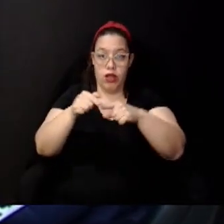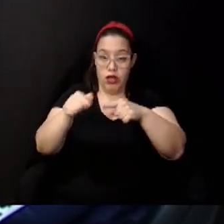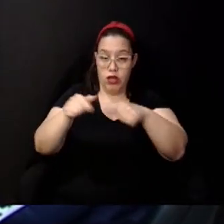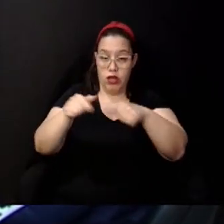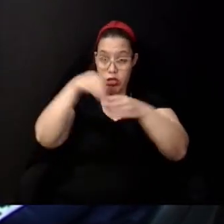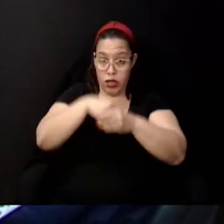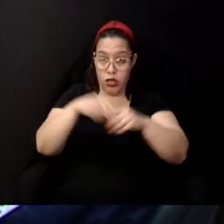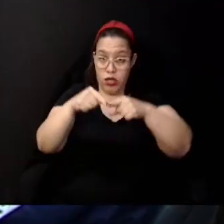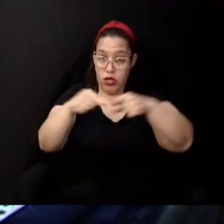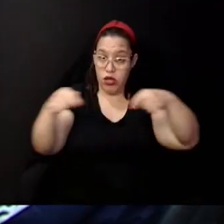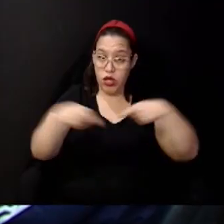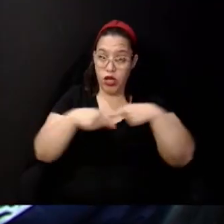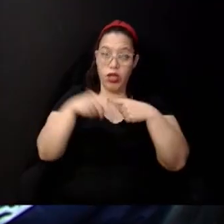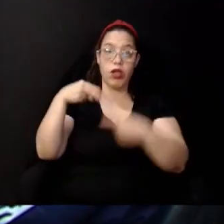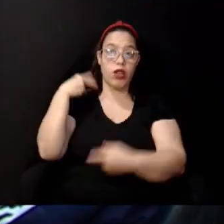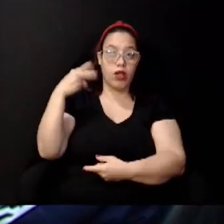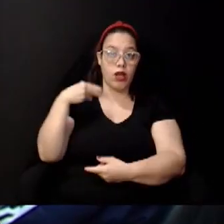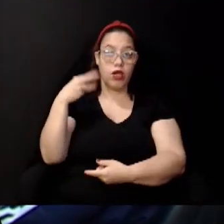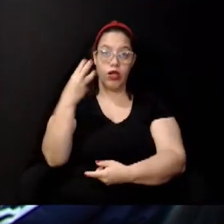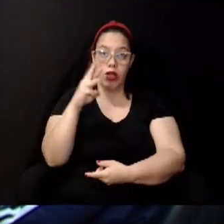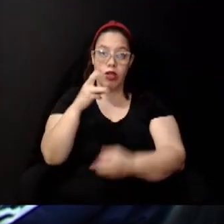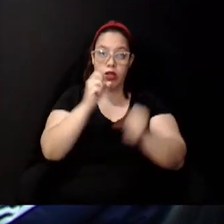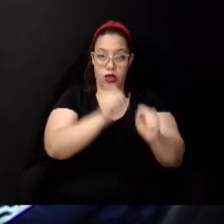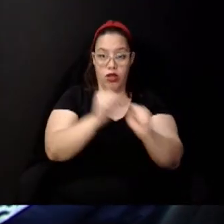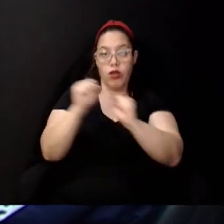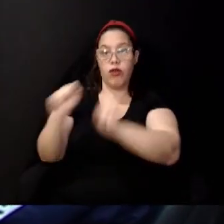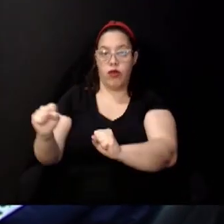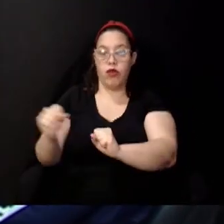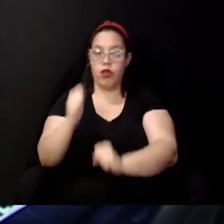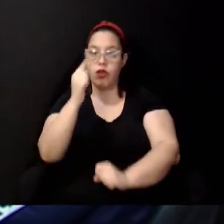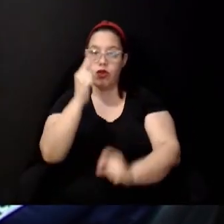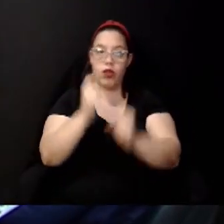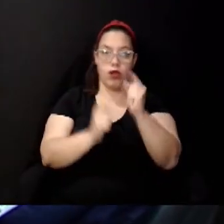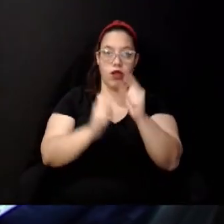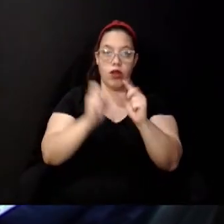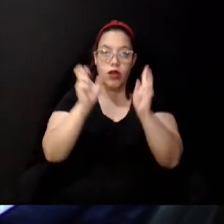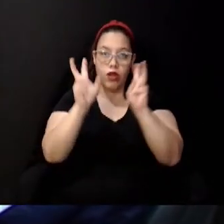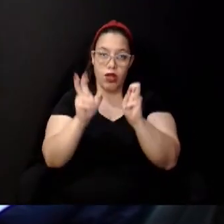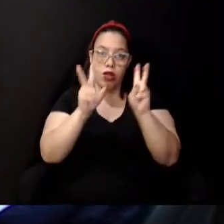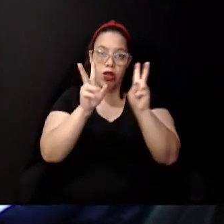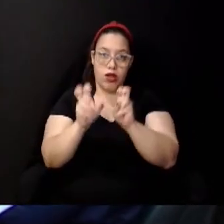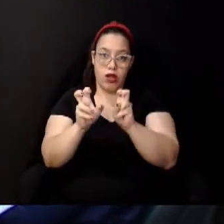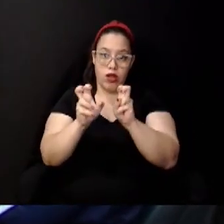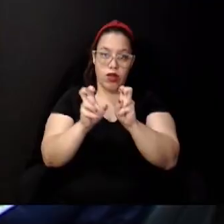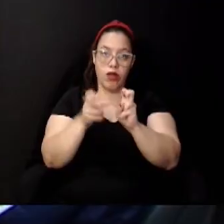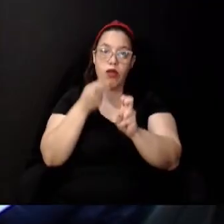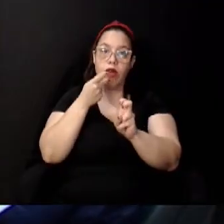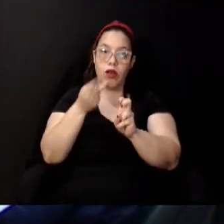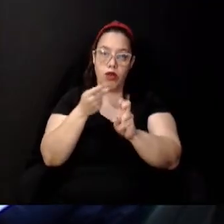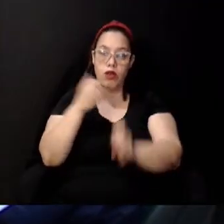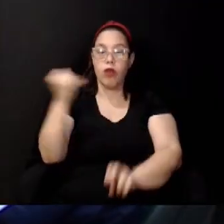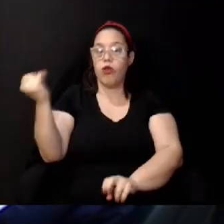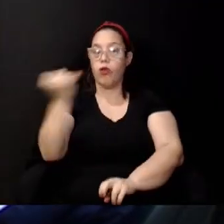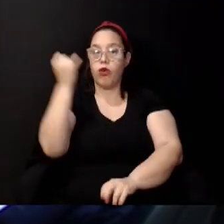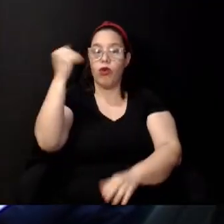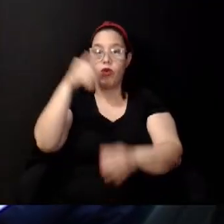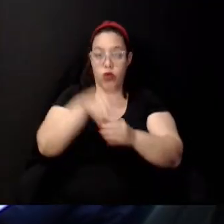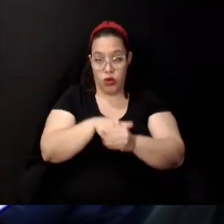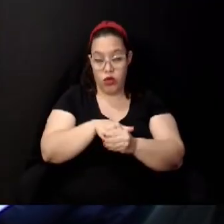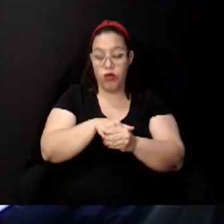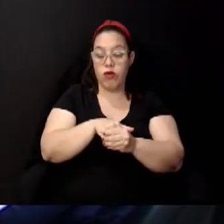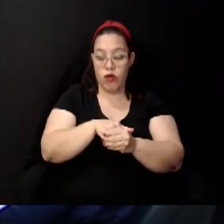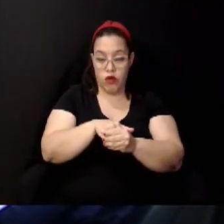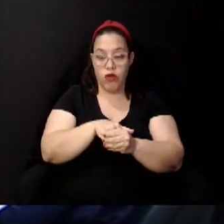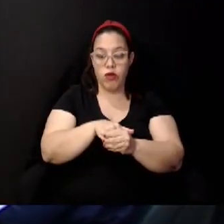questão política, os 3 poderes, traz um pouquinho de cada assunto para eles, e a gente fala também da importância do voto. Então, eu acredito